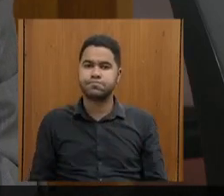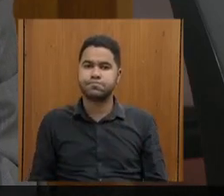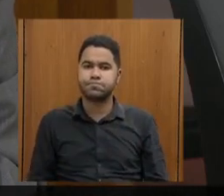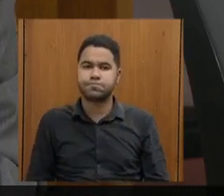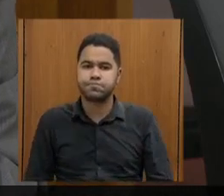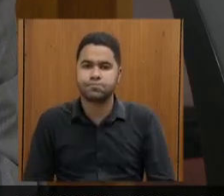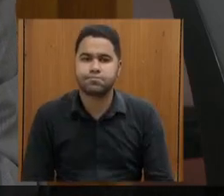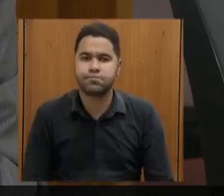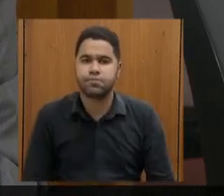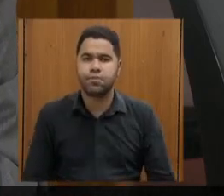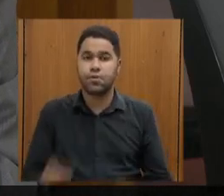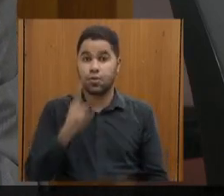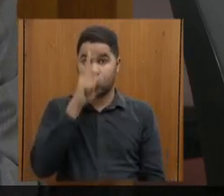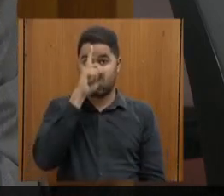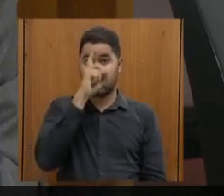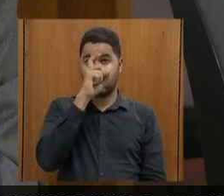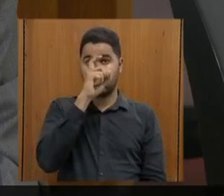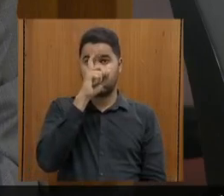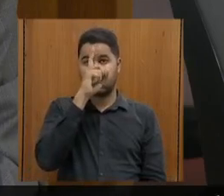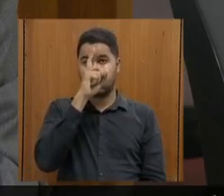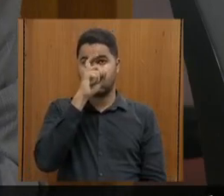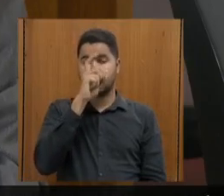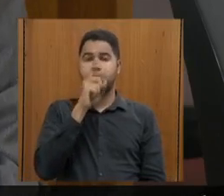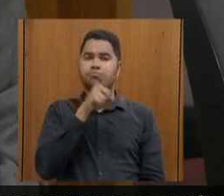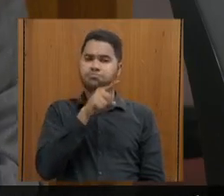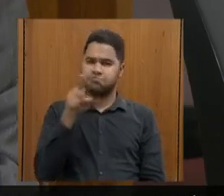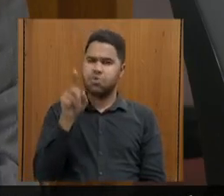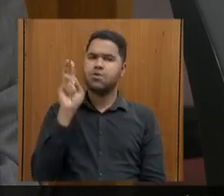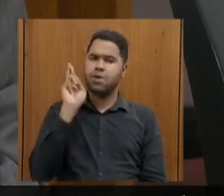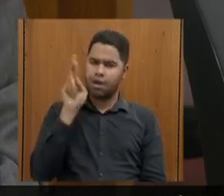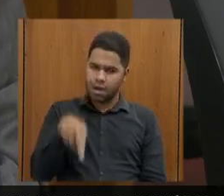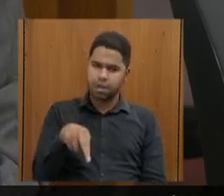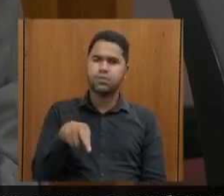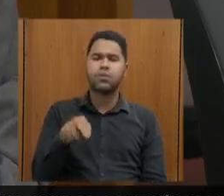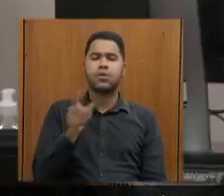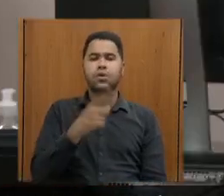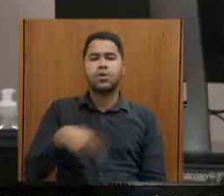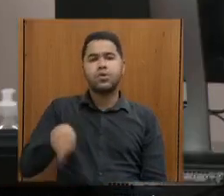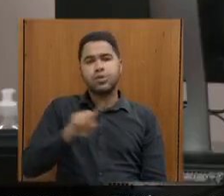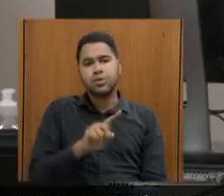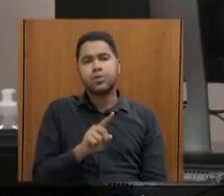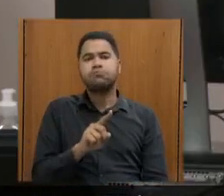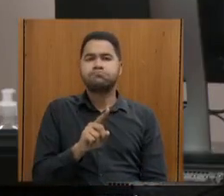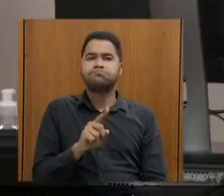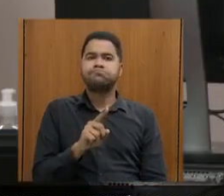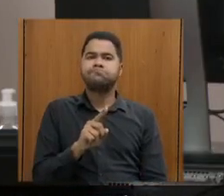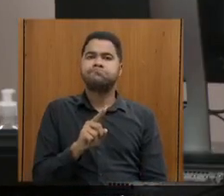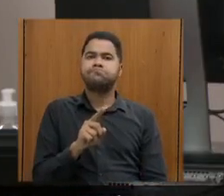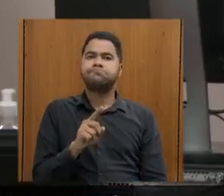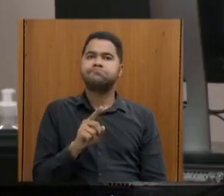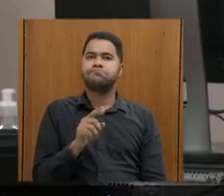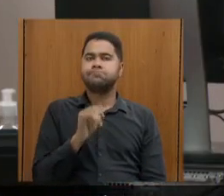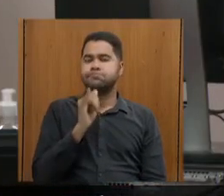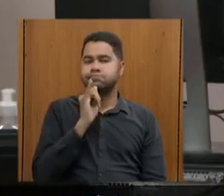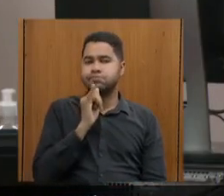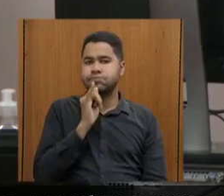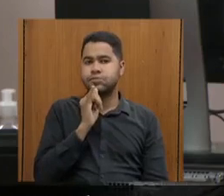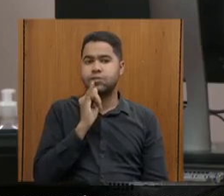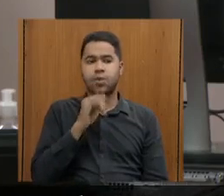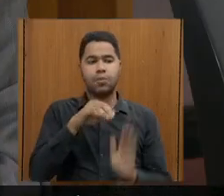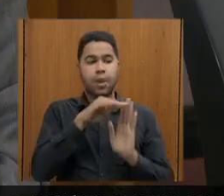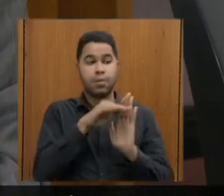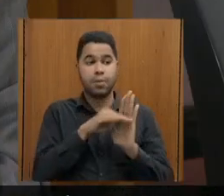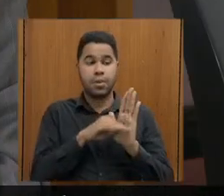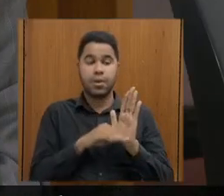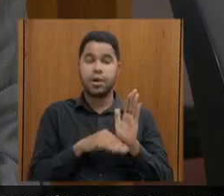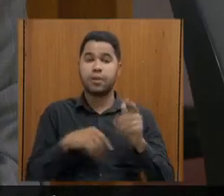e é os hospitais é o Senhor tem razão que a gente de fato para que se adira ao programa